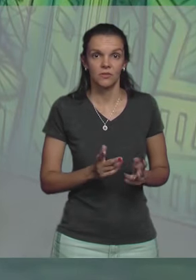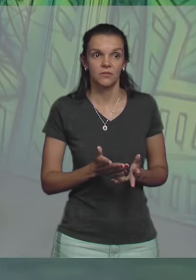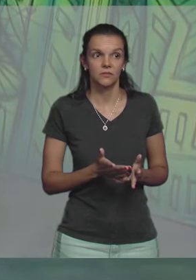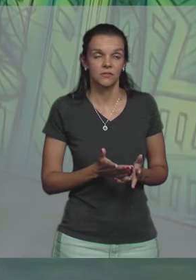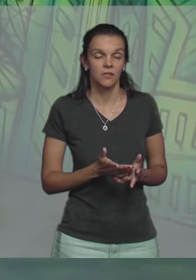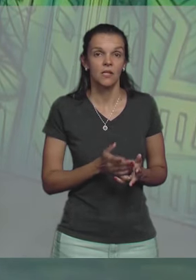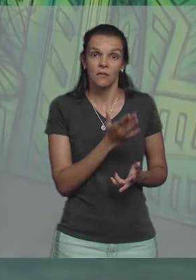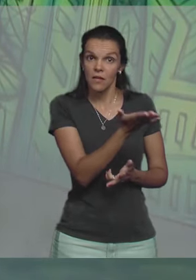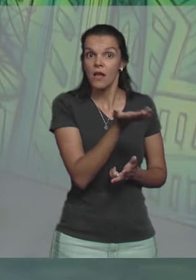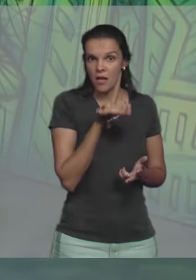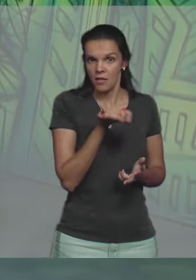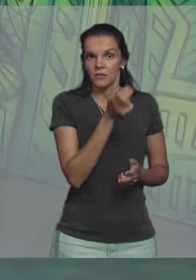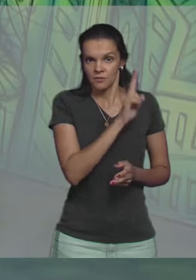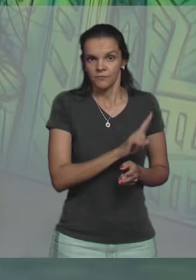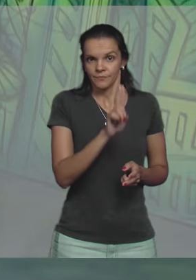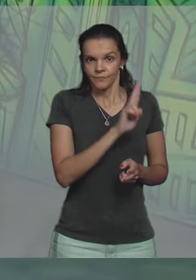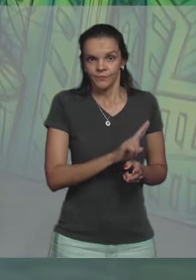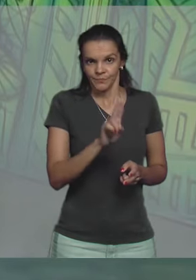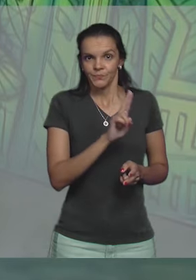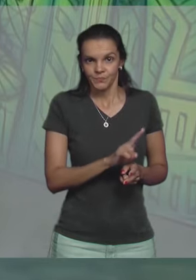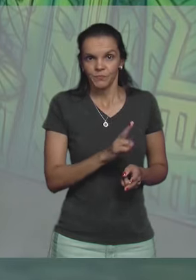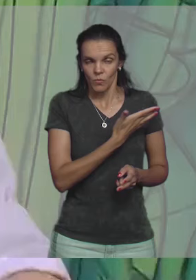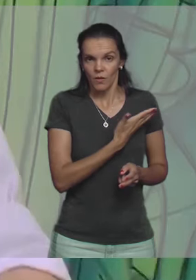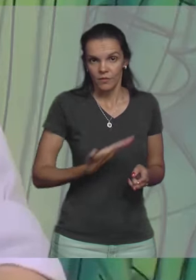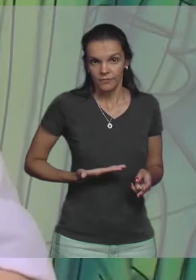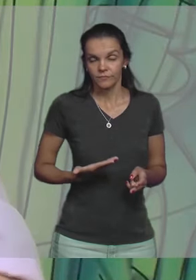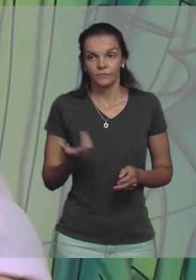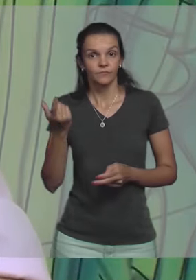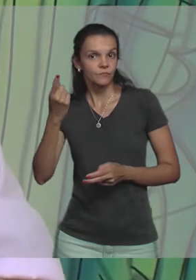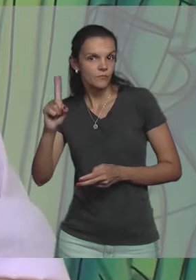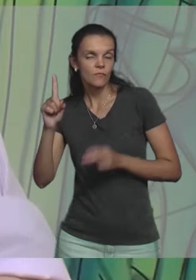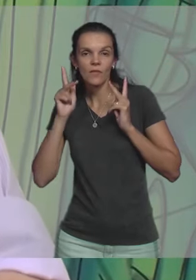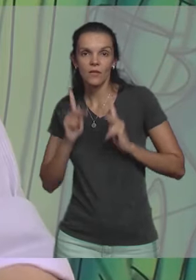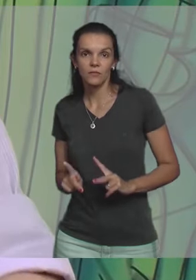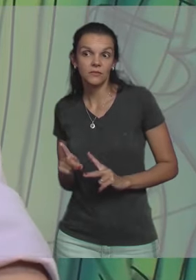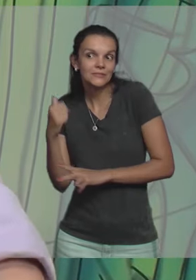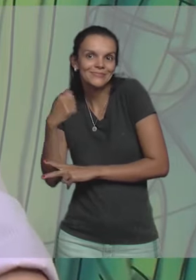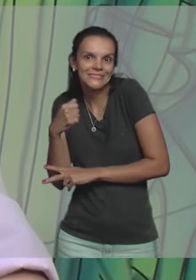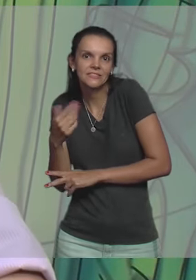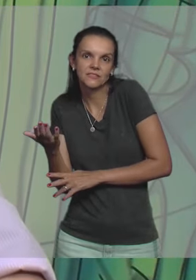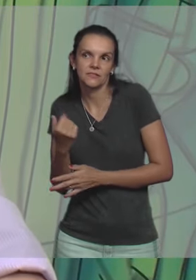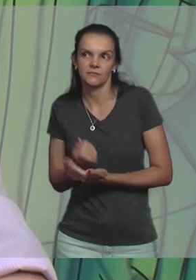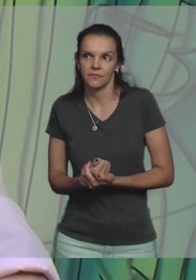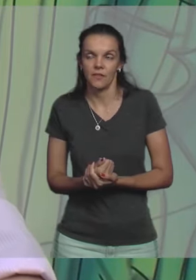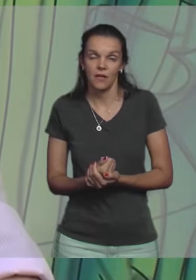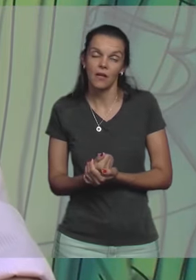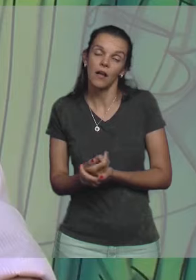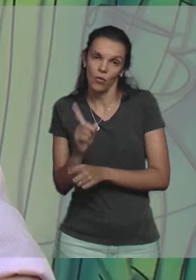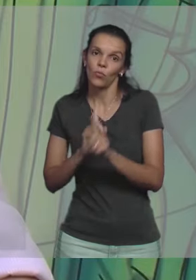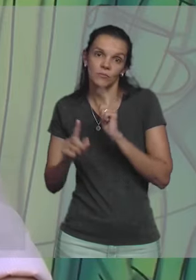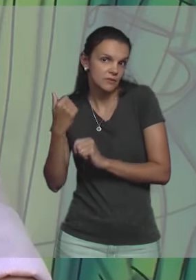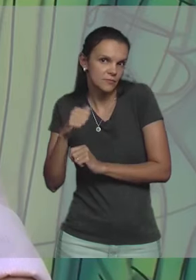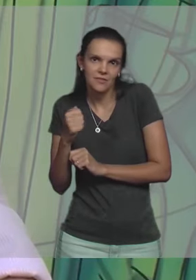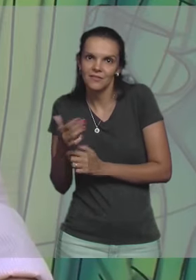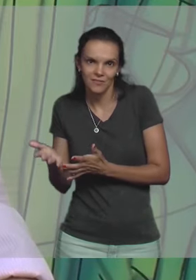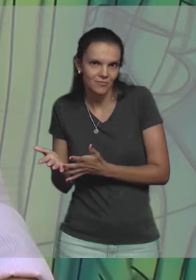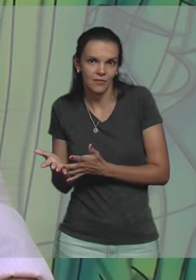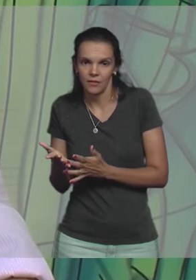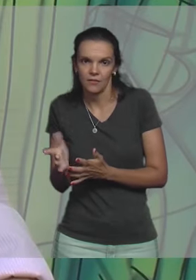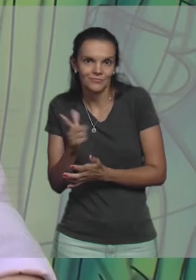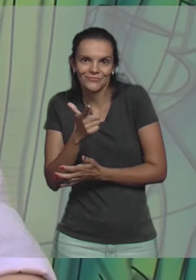transporte individual e as pessoas que necessitam realmente. Em realidade, as pessoas, algumas não têm opção, têm que usar o